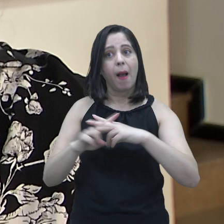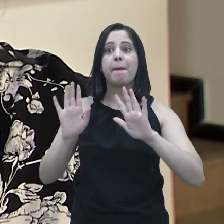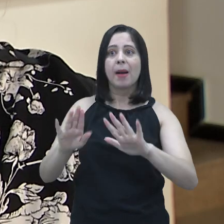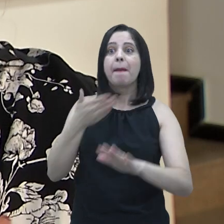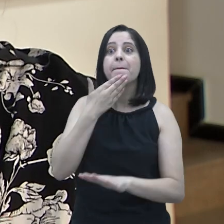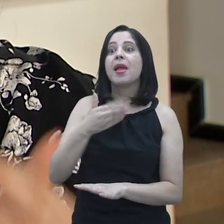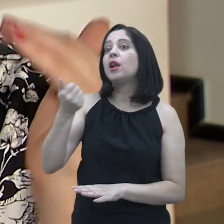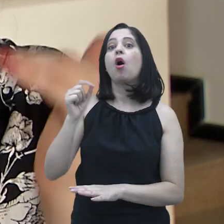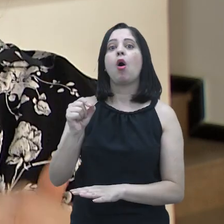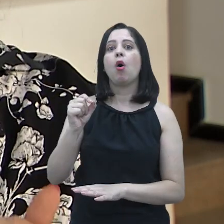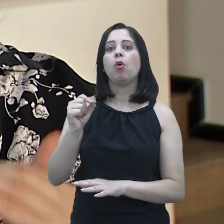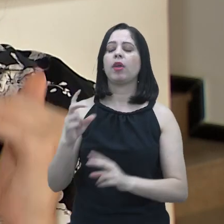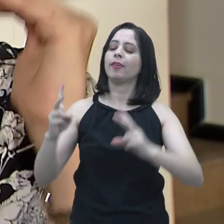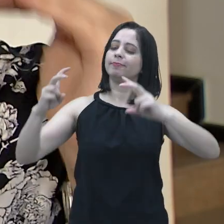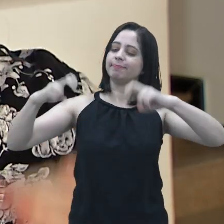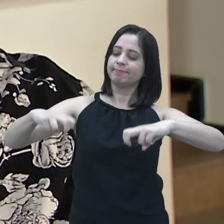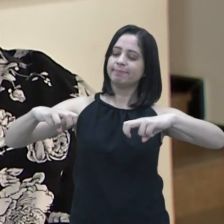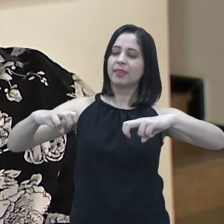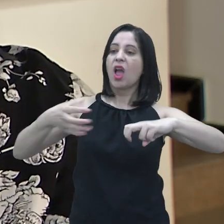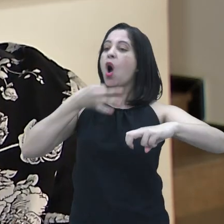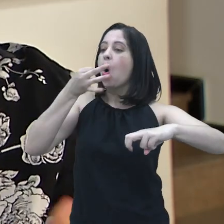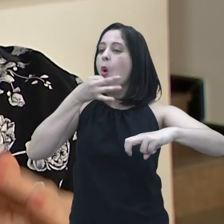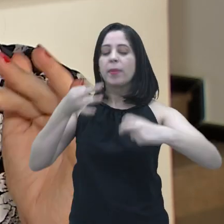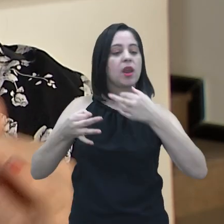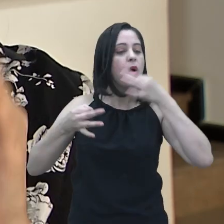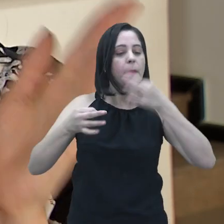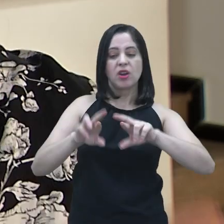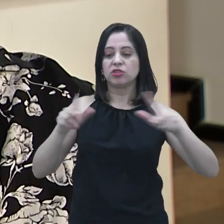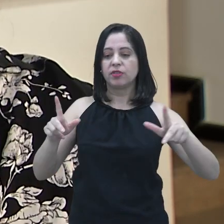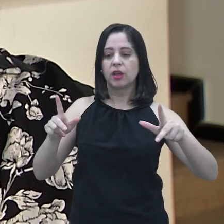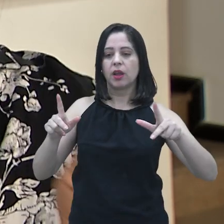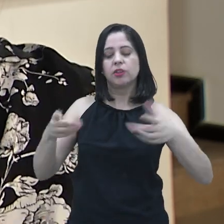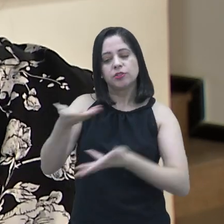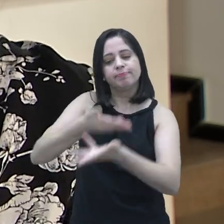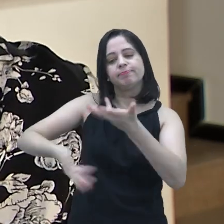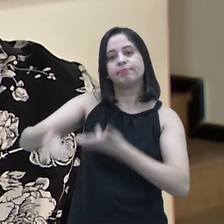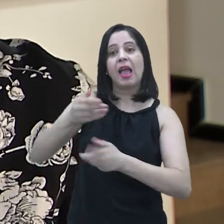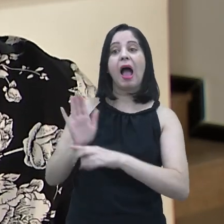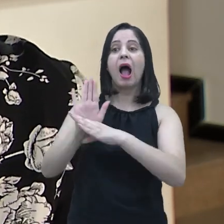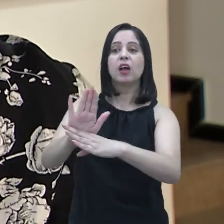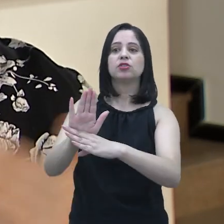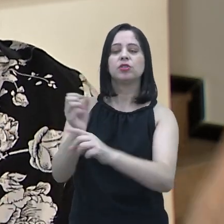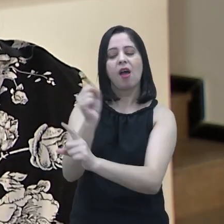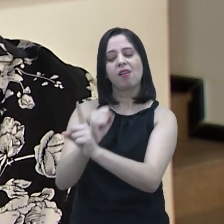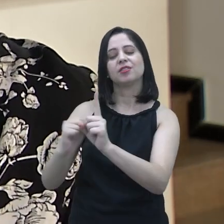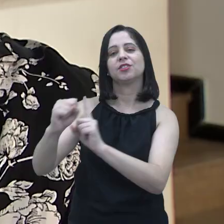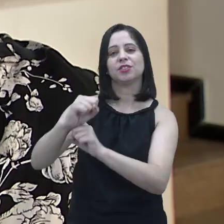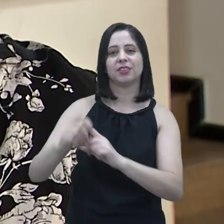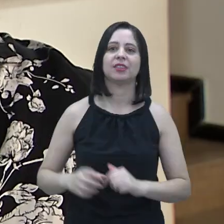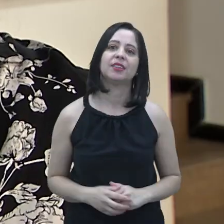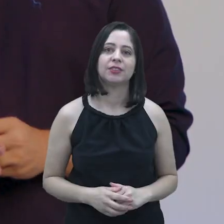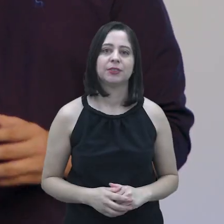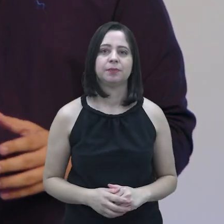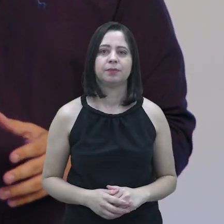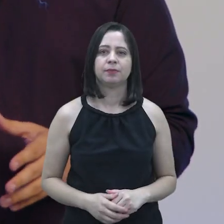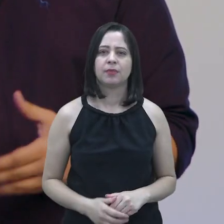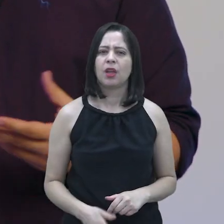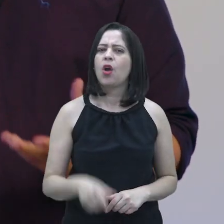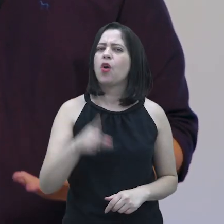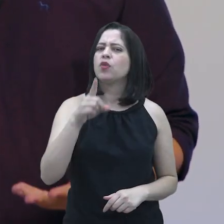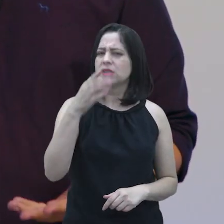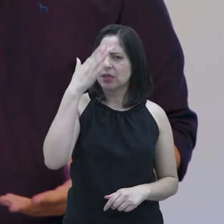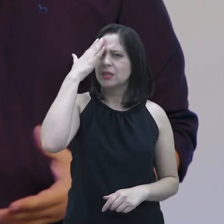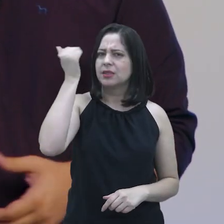tudo mais, ao invés de conseguir sentar e dialogar. Falar assim, temos ideias diferentes, mas temos uma sociedade. O que a gente faz? Me diz,